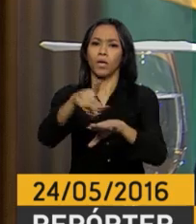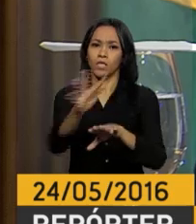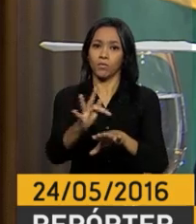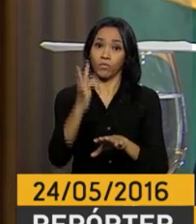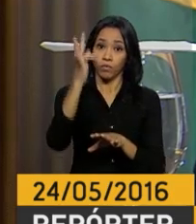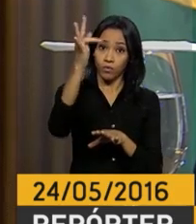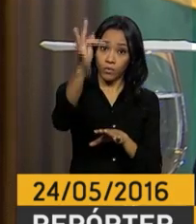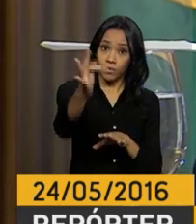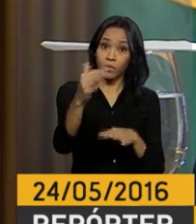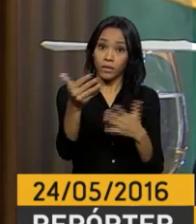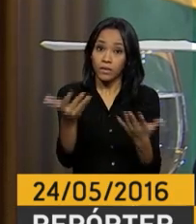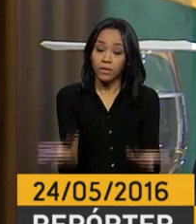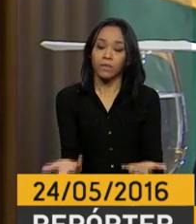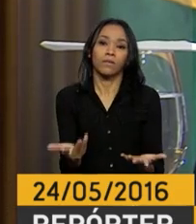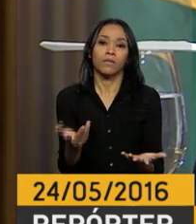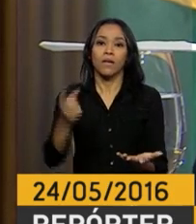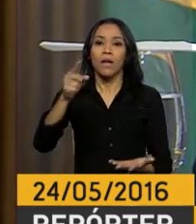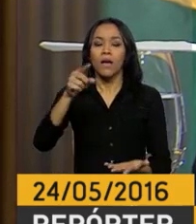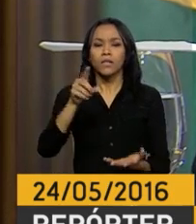Portanto, estabelece